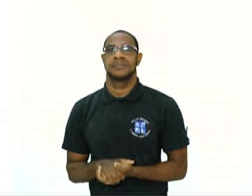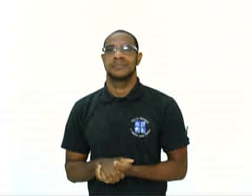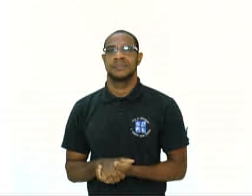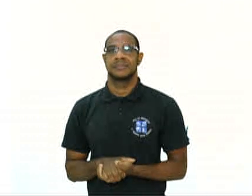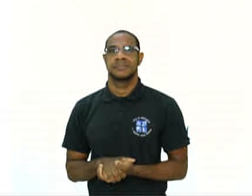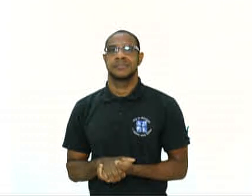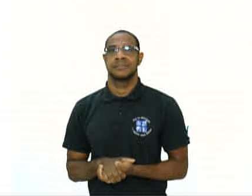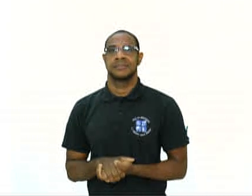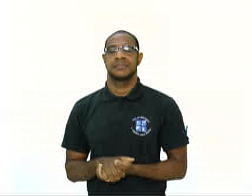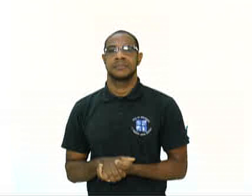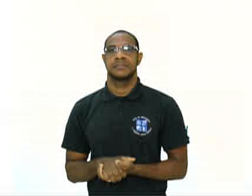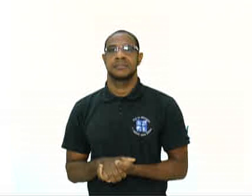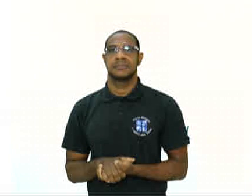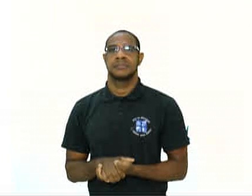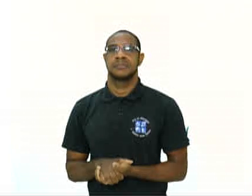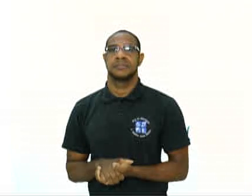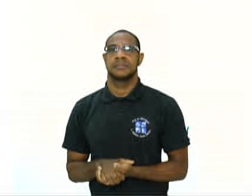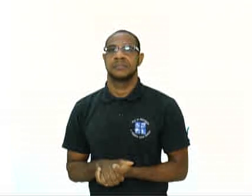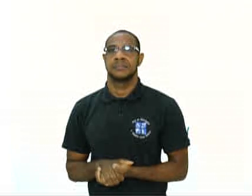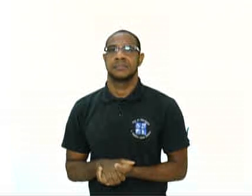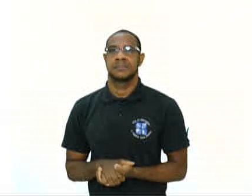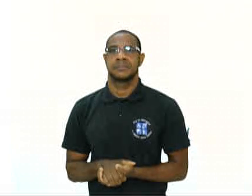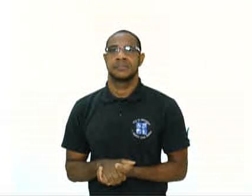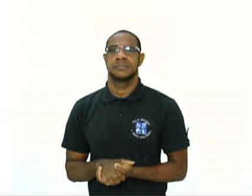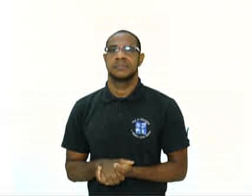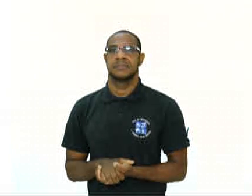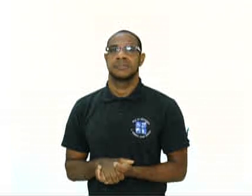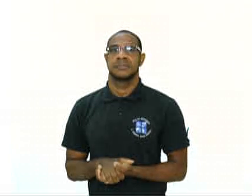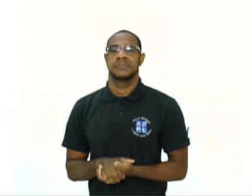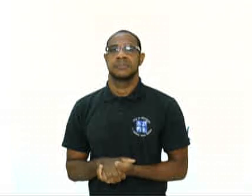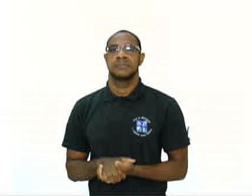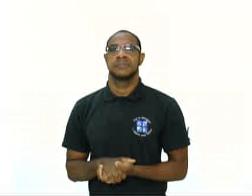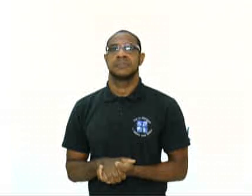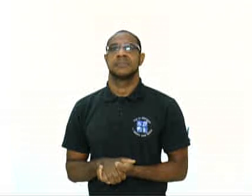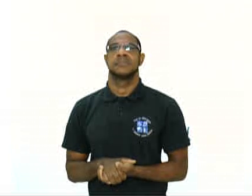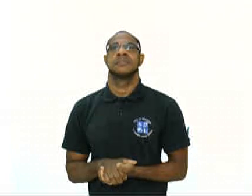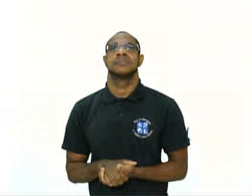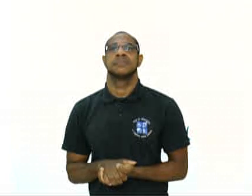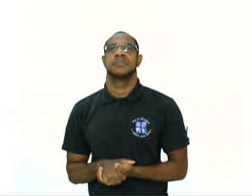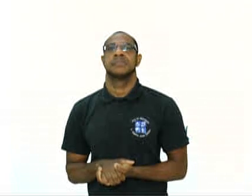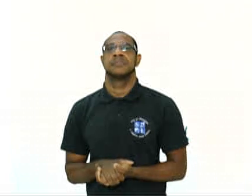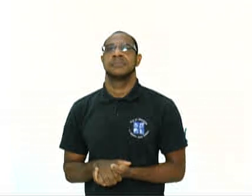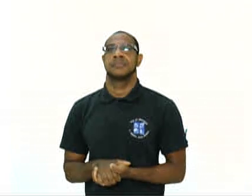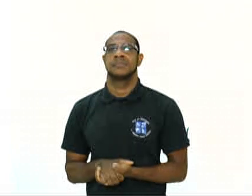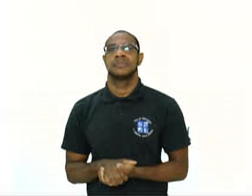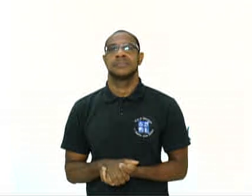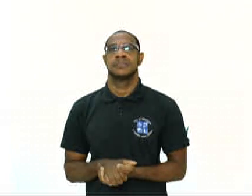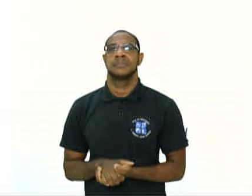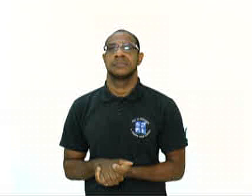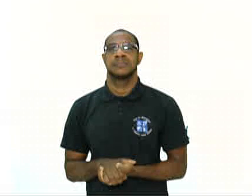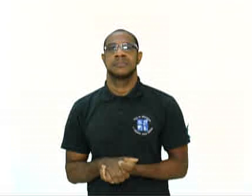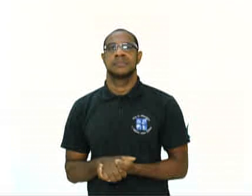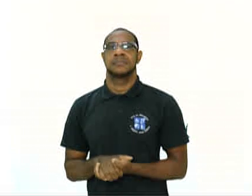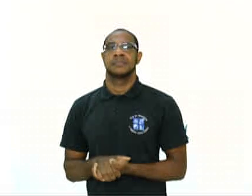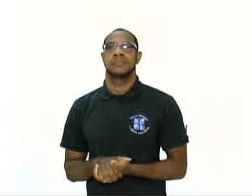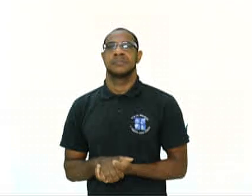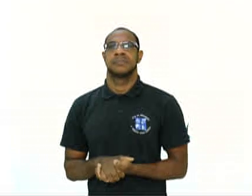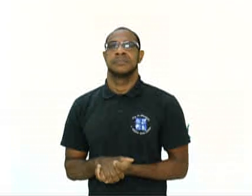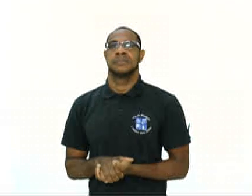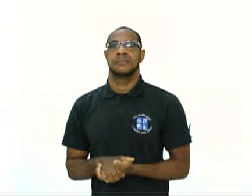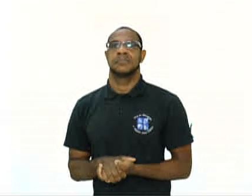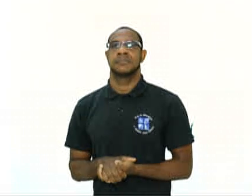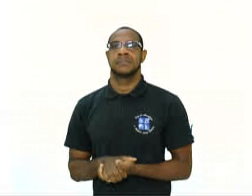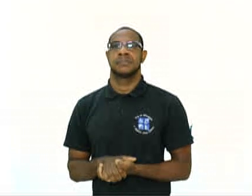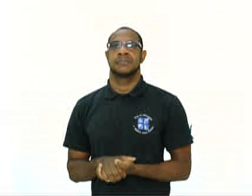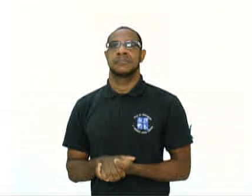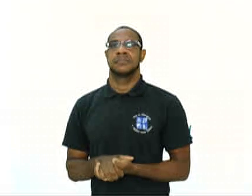from 1986 until 2011. In 2011, Winfrey launched her own TV network, the Oprah